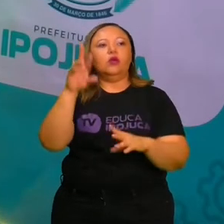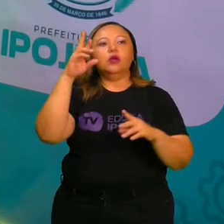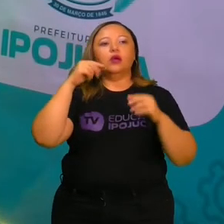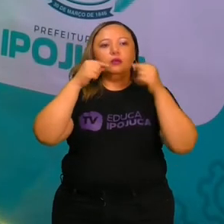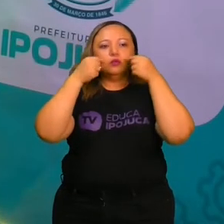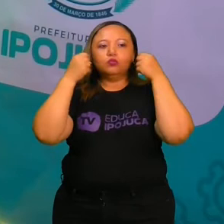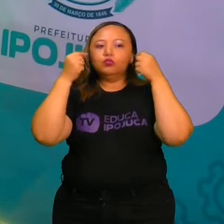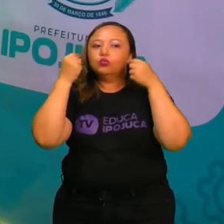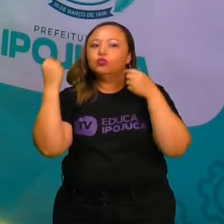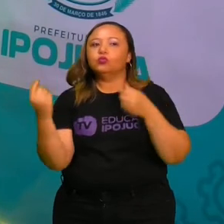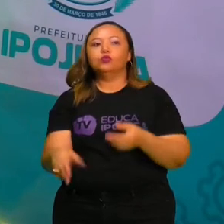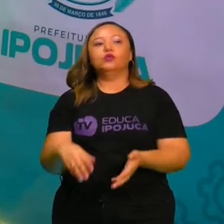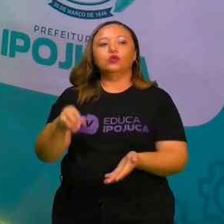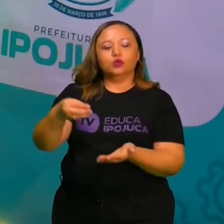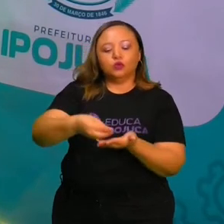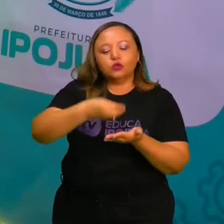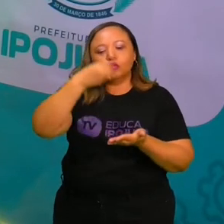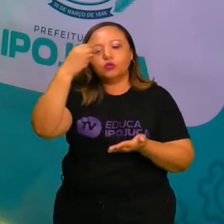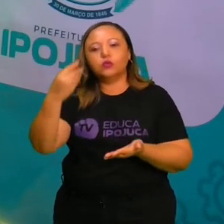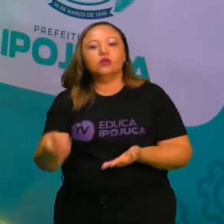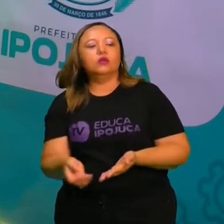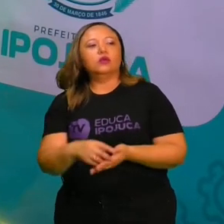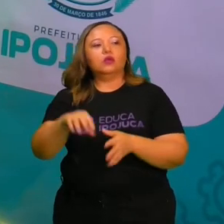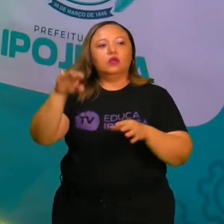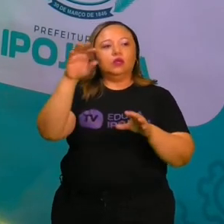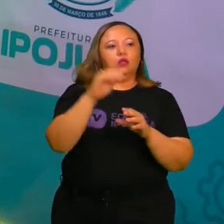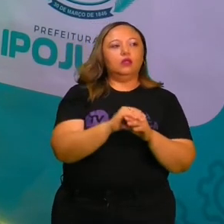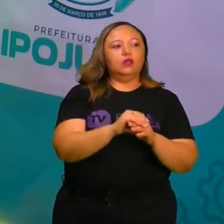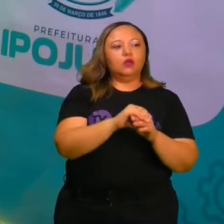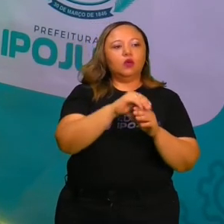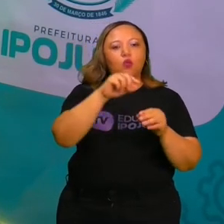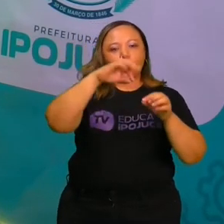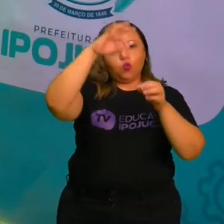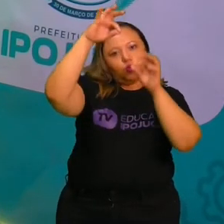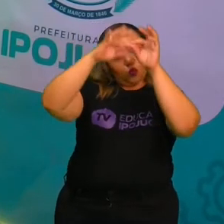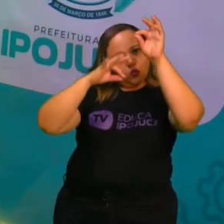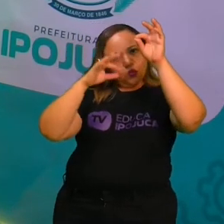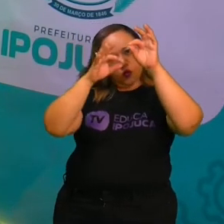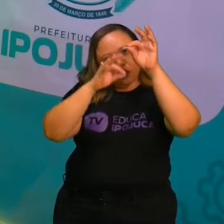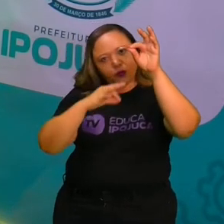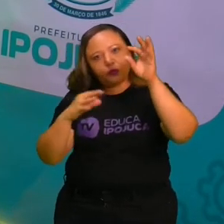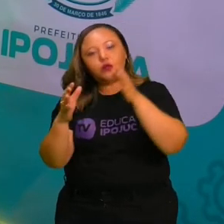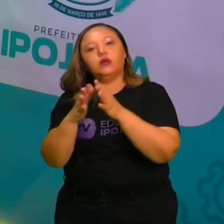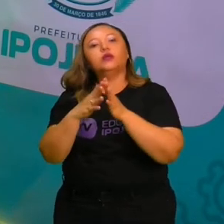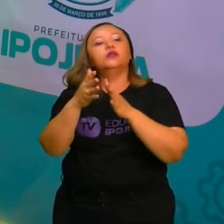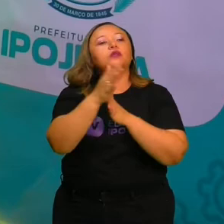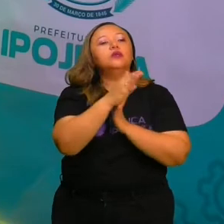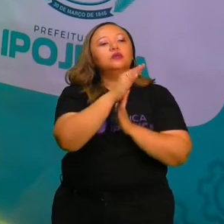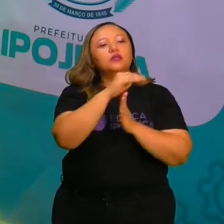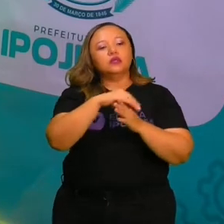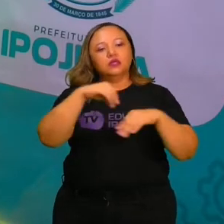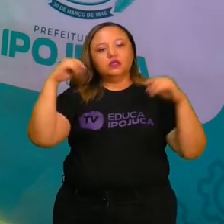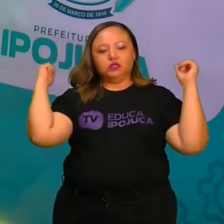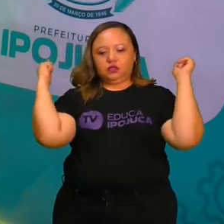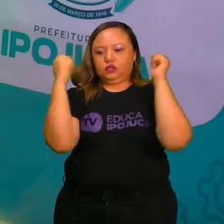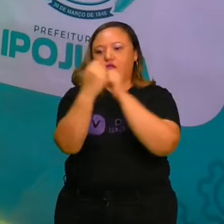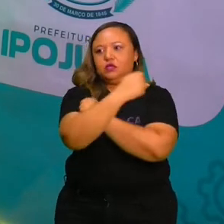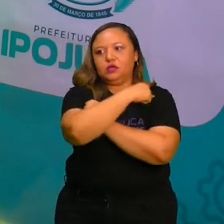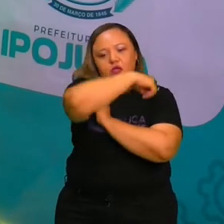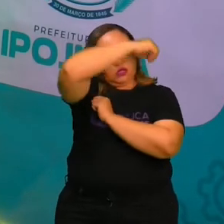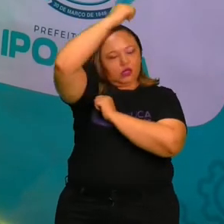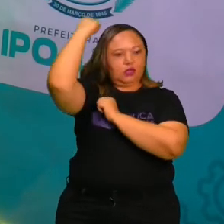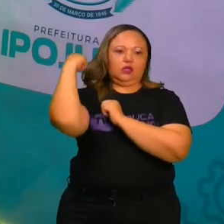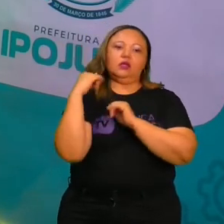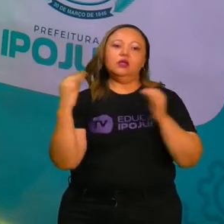rato, sopa, tatu, uva, vela, webcam, chale, yoga